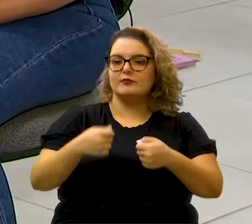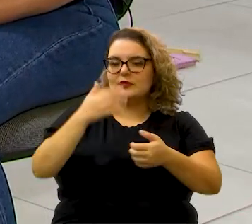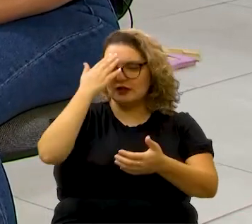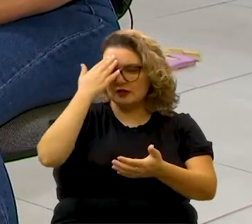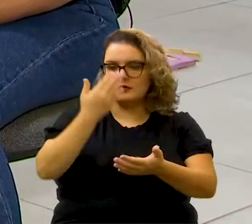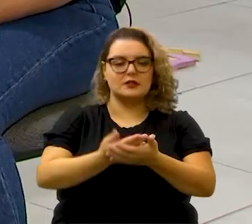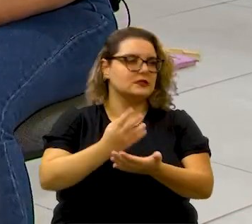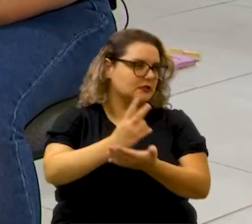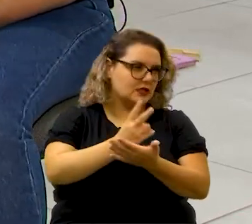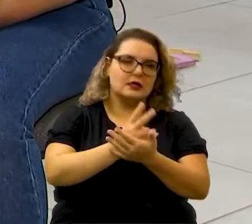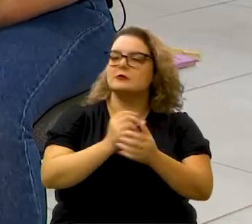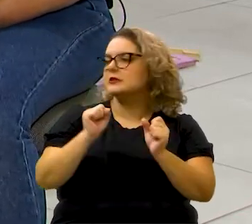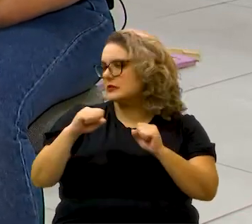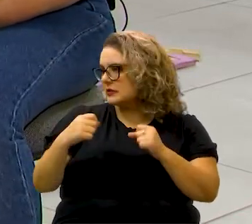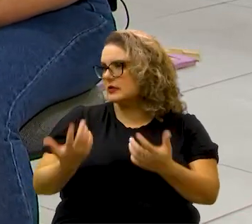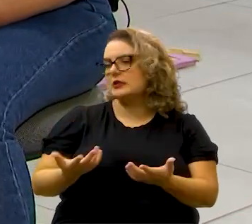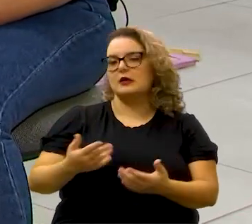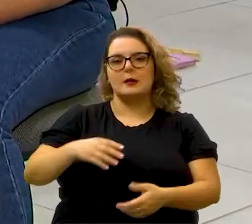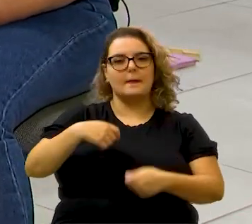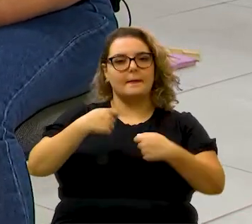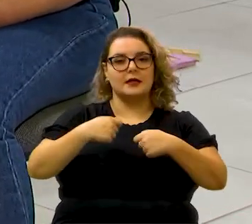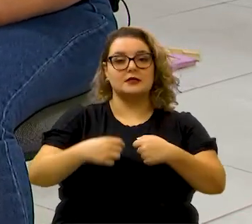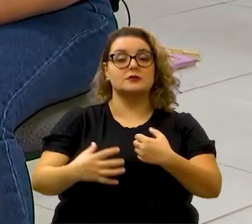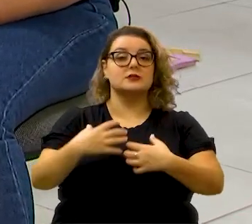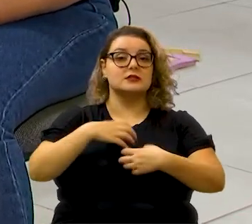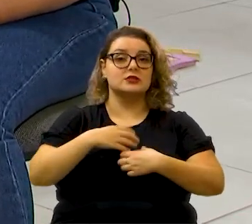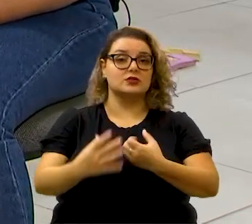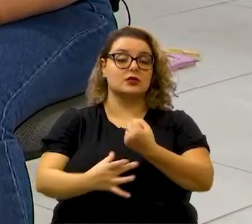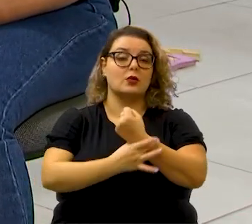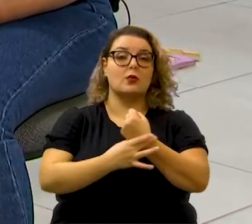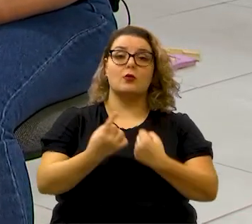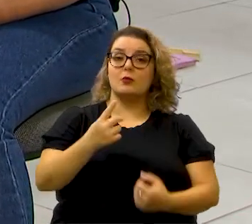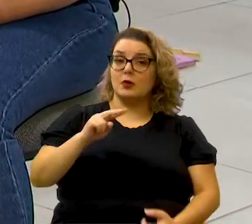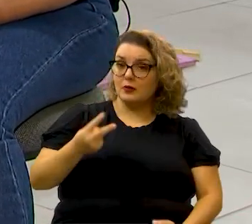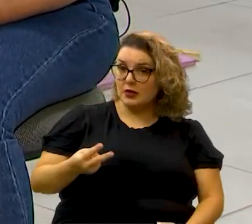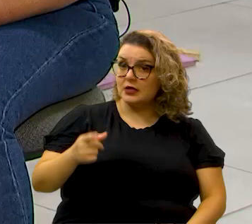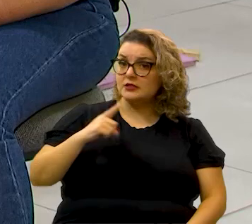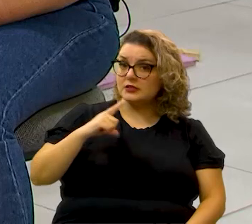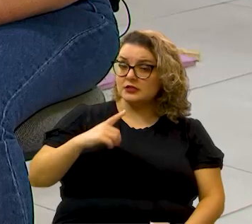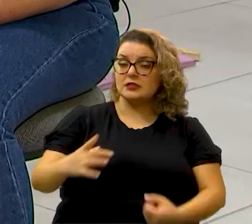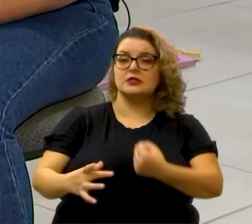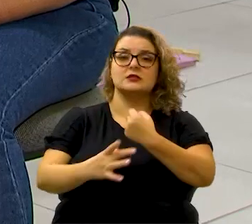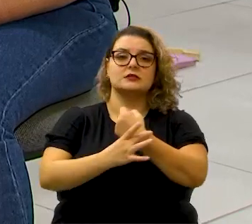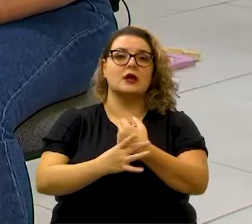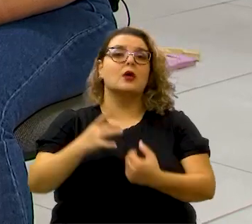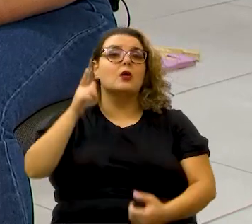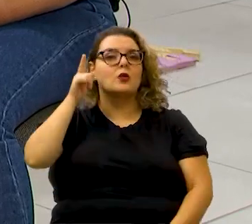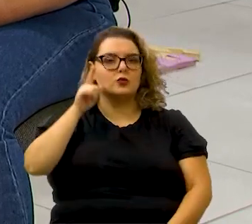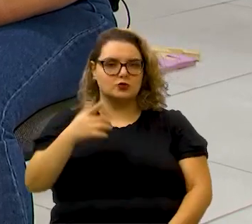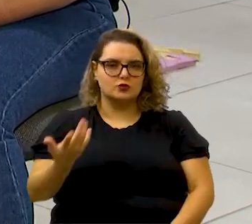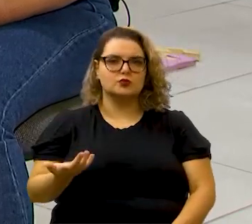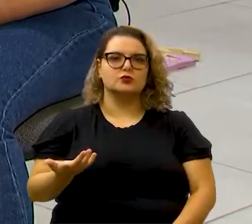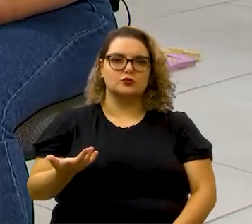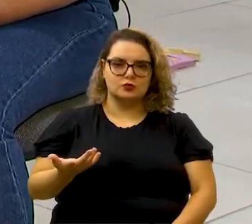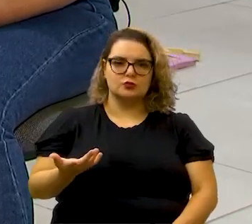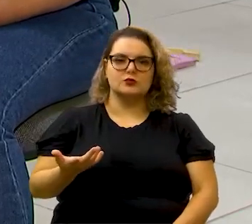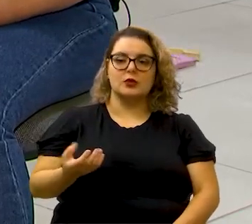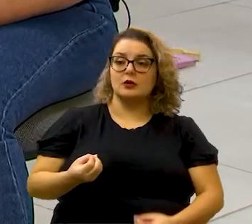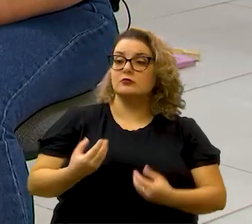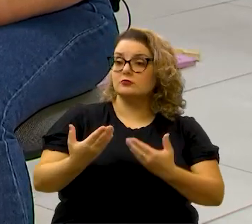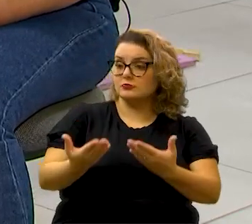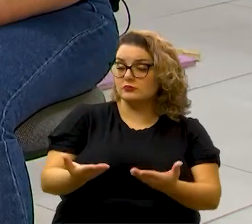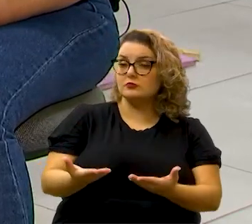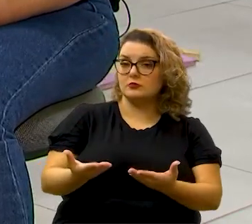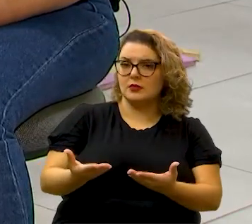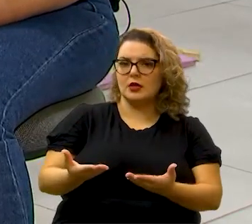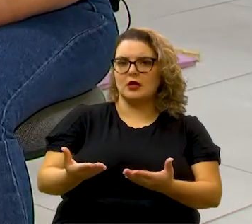parceira. Precisam acreditar Sempre, no trabalho da escola, né? Eles precisam ter segurança, porque uma vez que elas têm essa segurança, elas conseguem